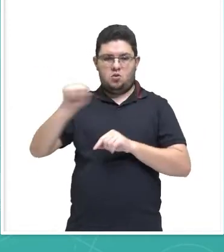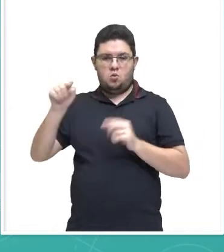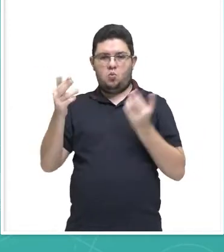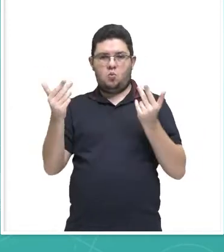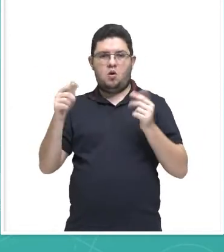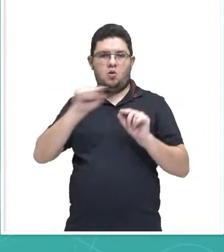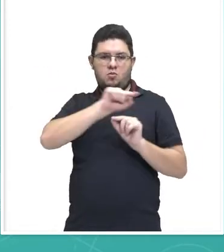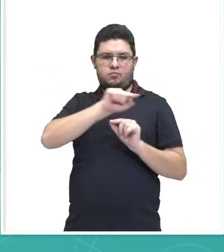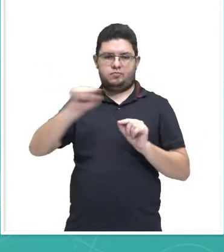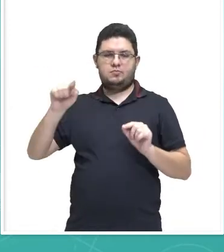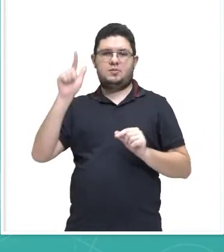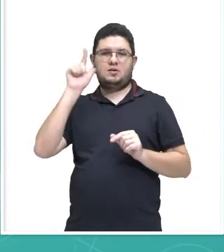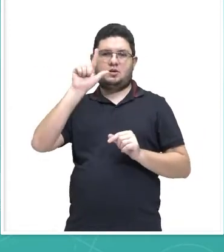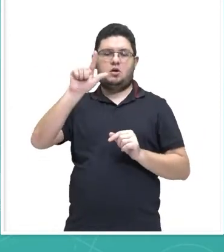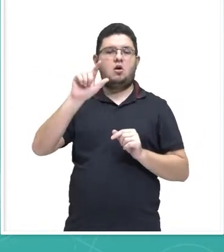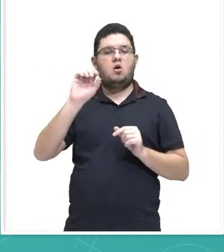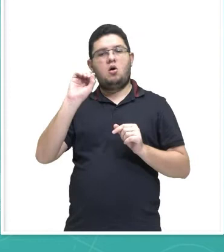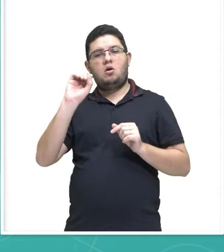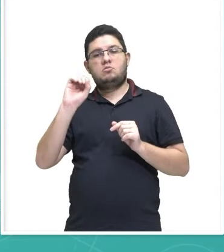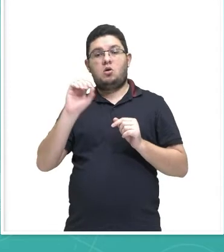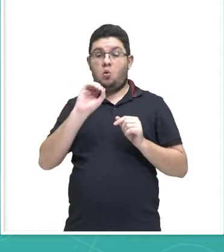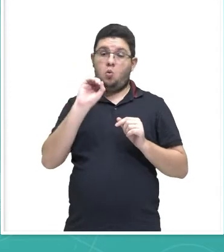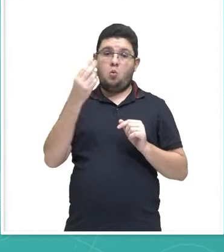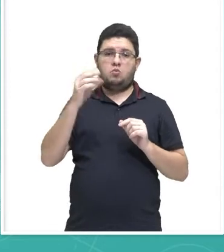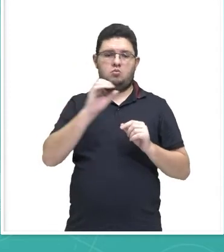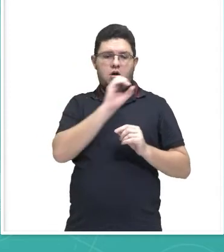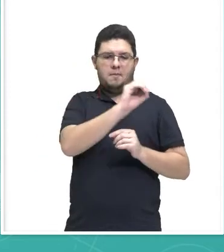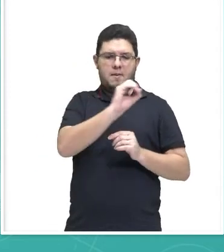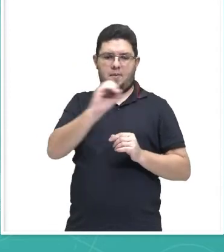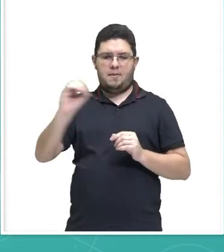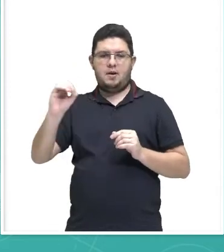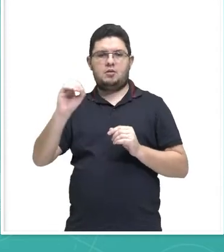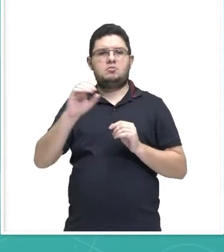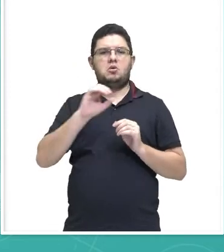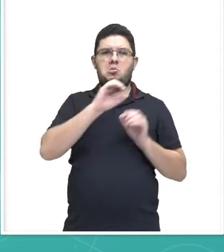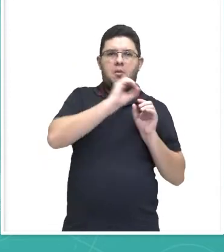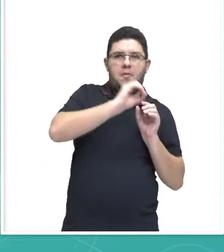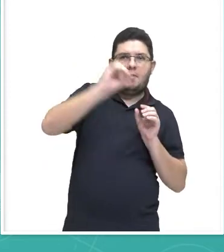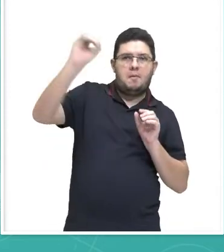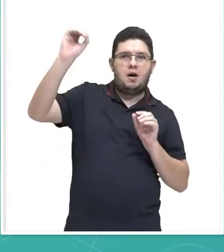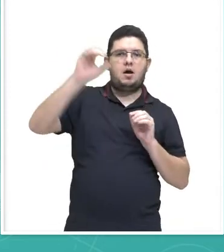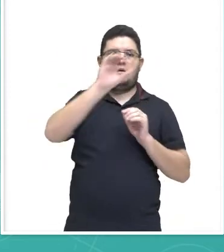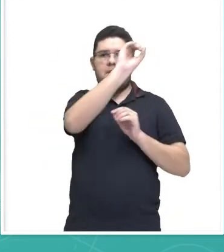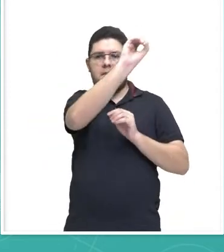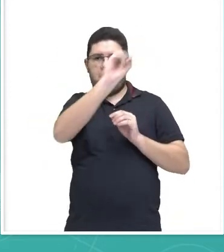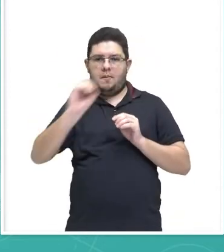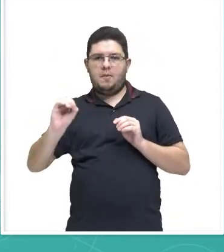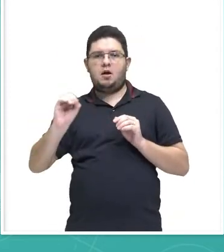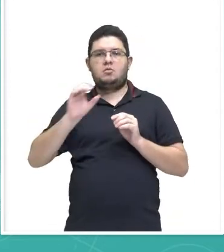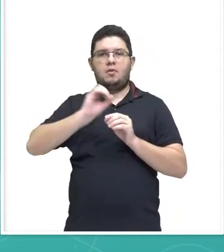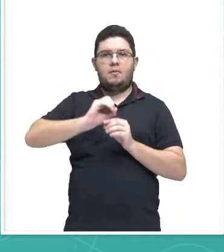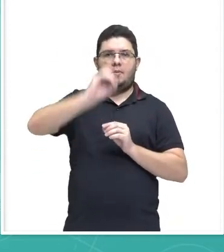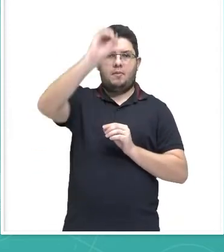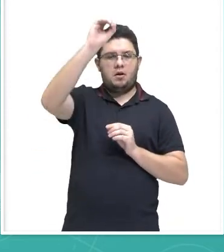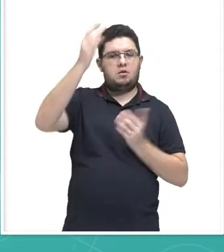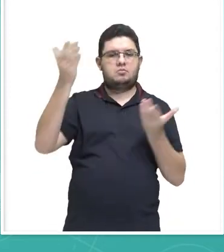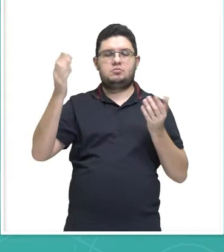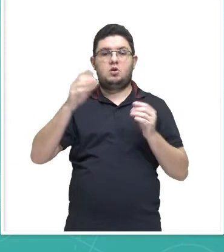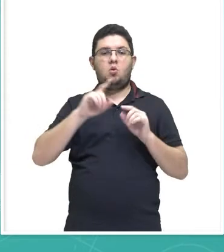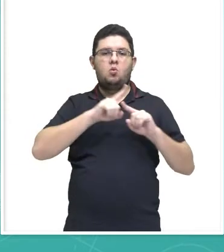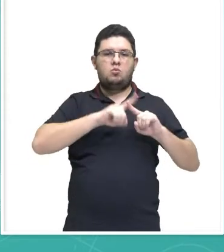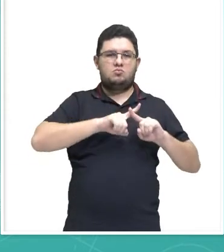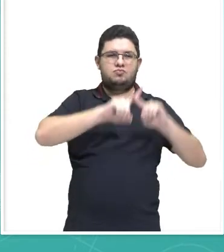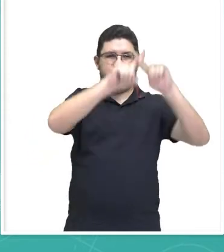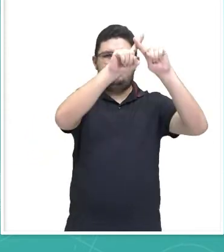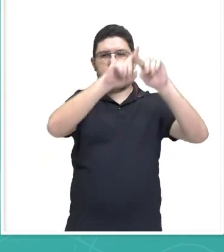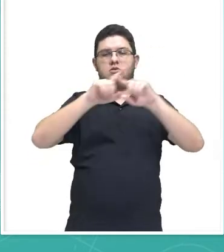direção. Quando isso não acontece, acontece o quê? Um empate. E aí você pode recomeçar esse jogo. Vamos lá